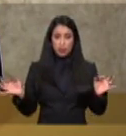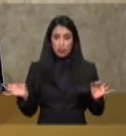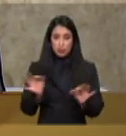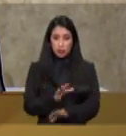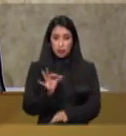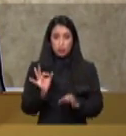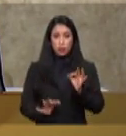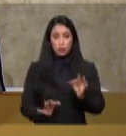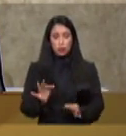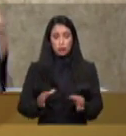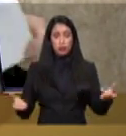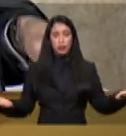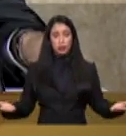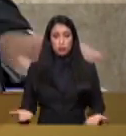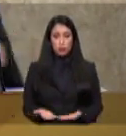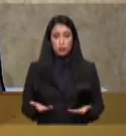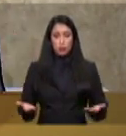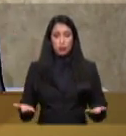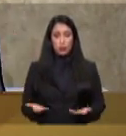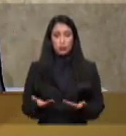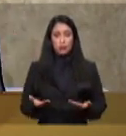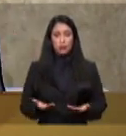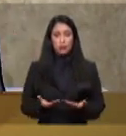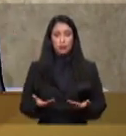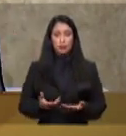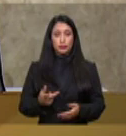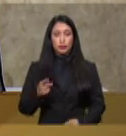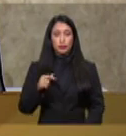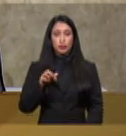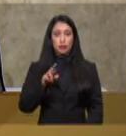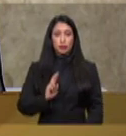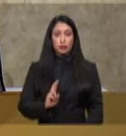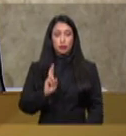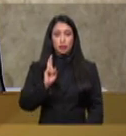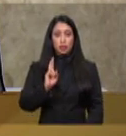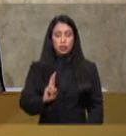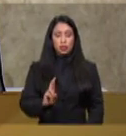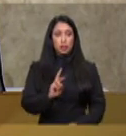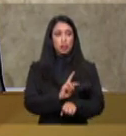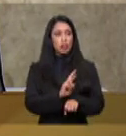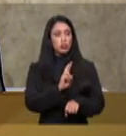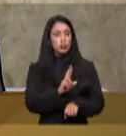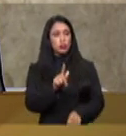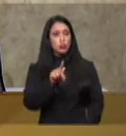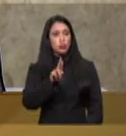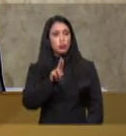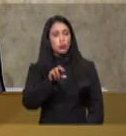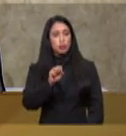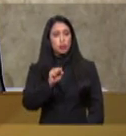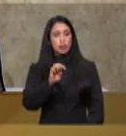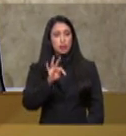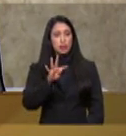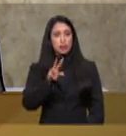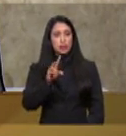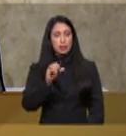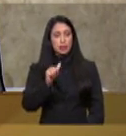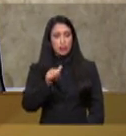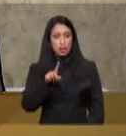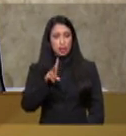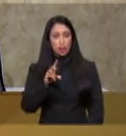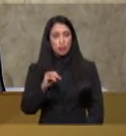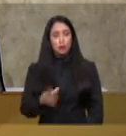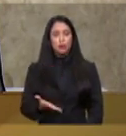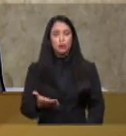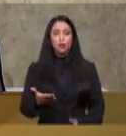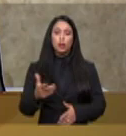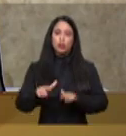esse julgamento, ao excelentíssimo senhor Procurador-Geral da República, ao doutor Gustavo Birimbõe, aqui presente,